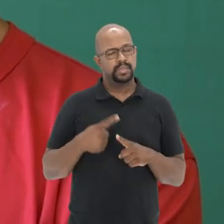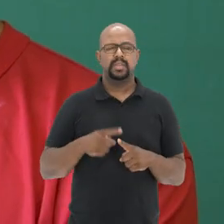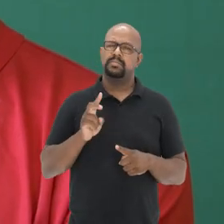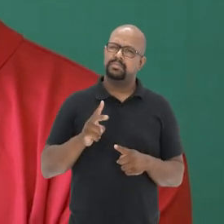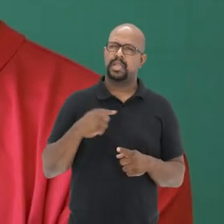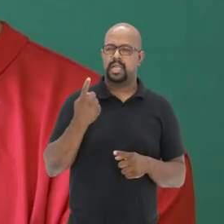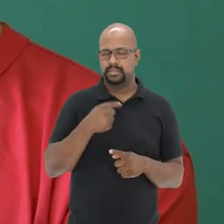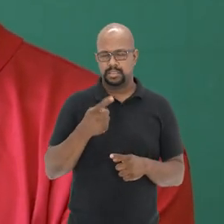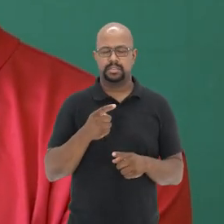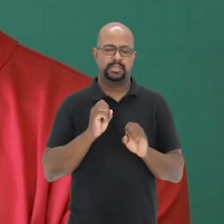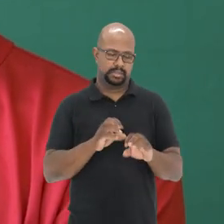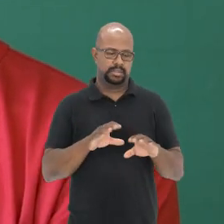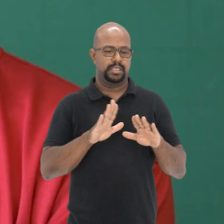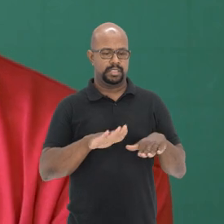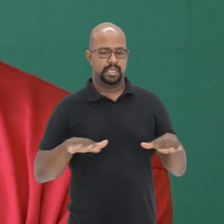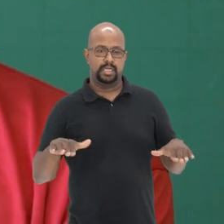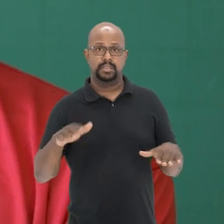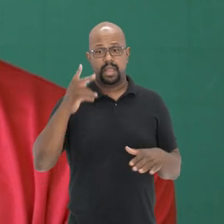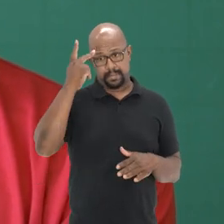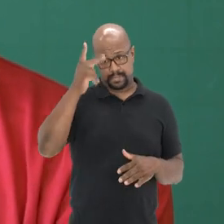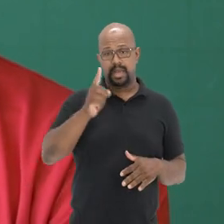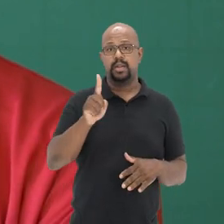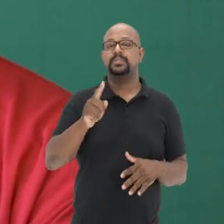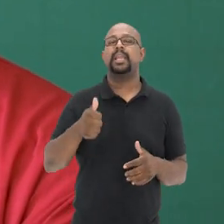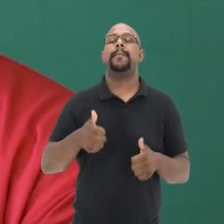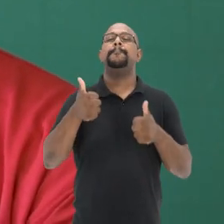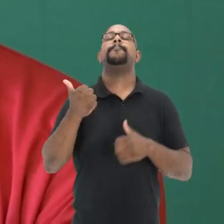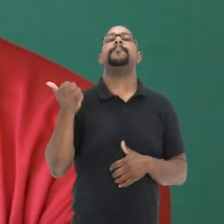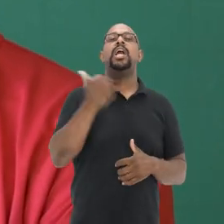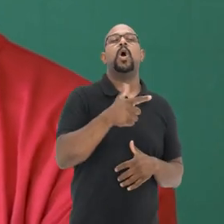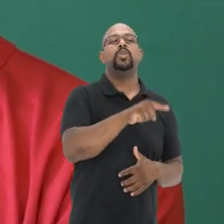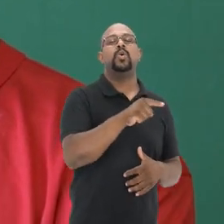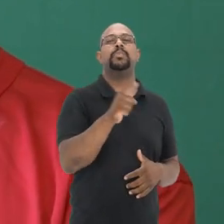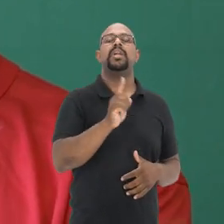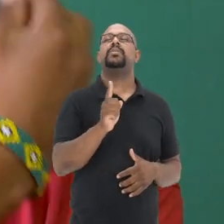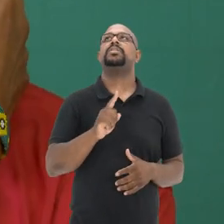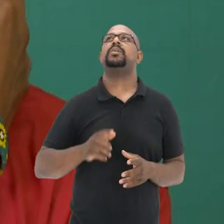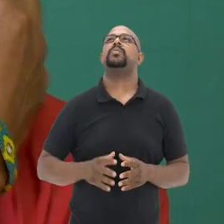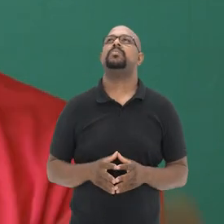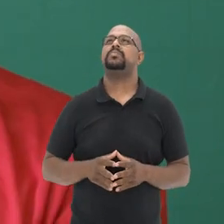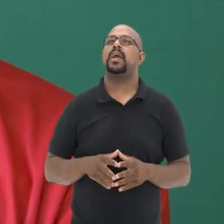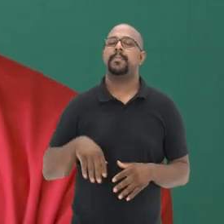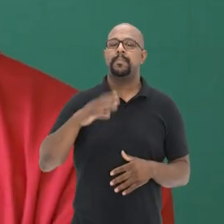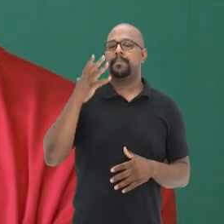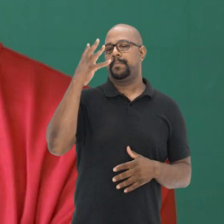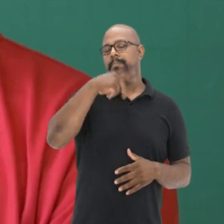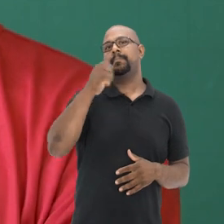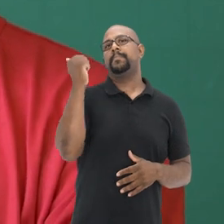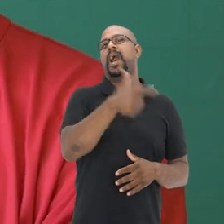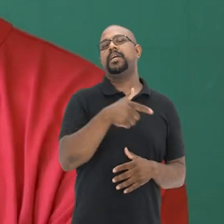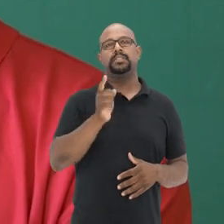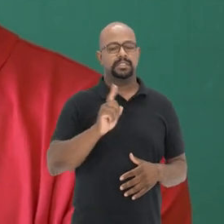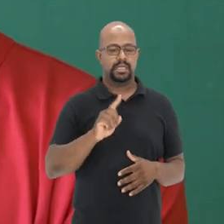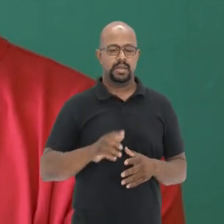Porque normalmente a gente ensina as nossas crianças para não ser melhor do que o outro, para não ser mais bonito